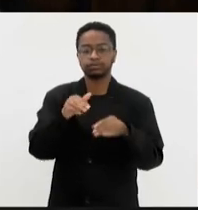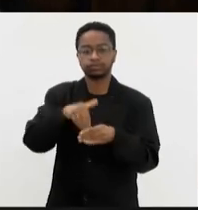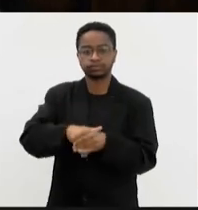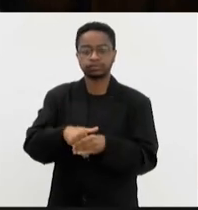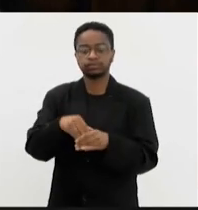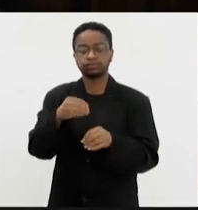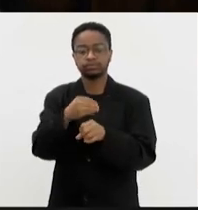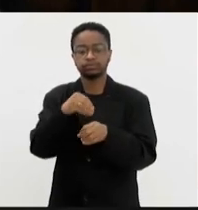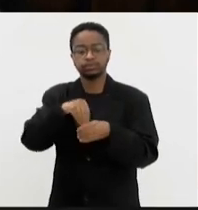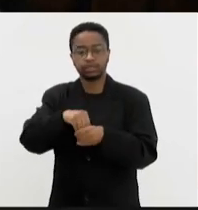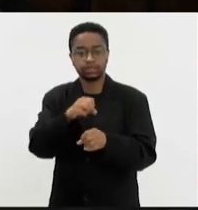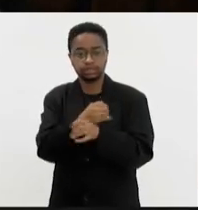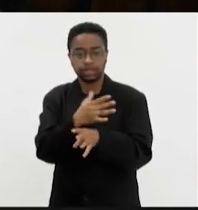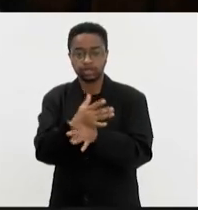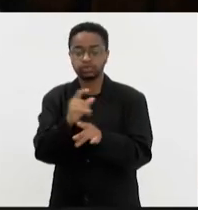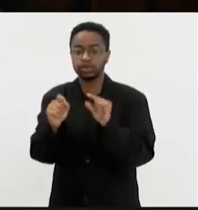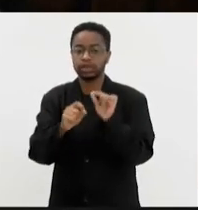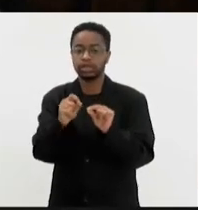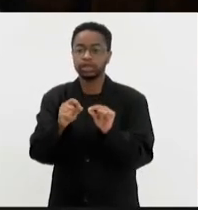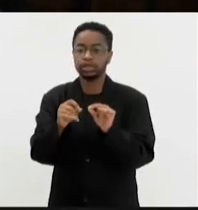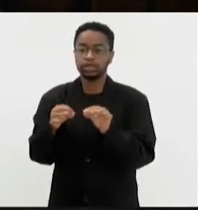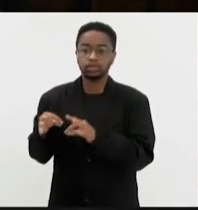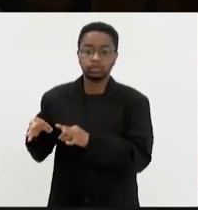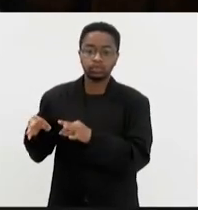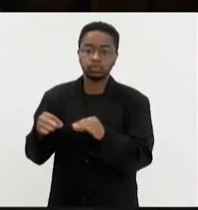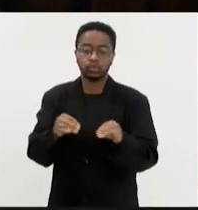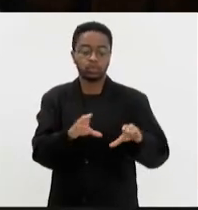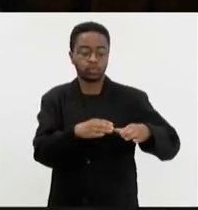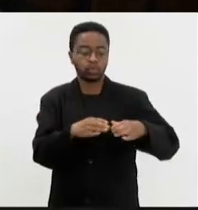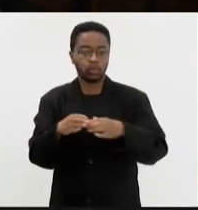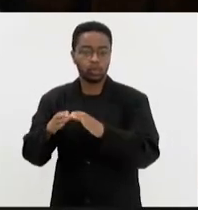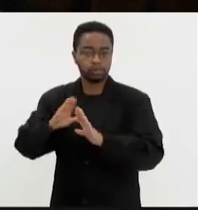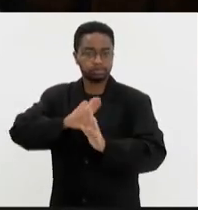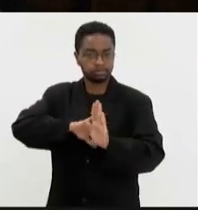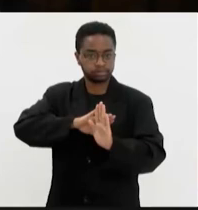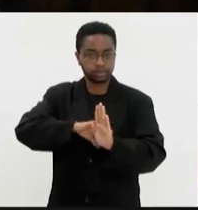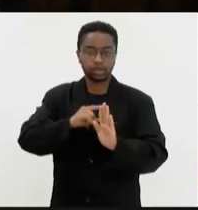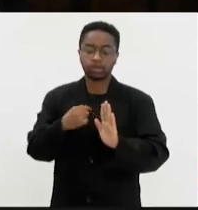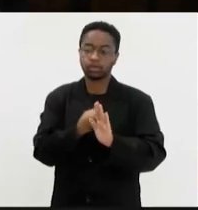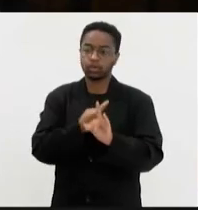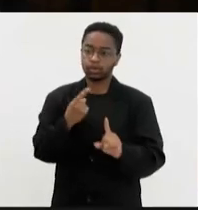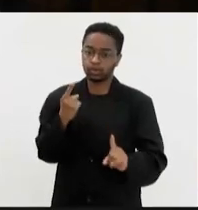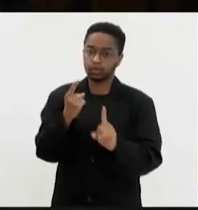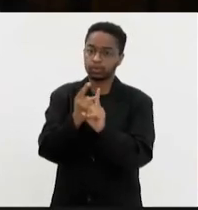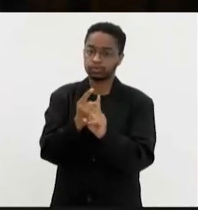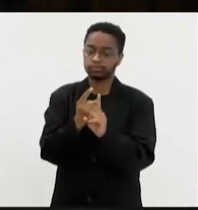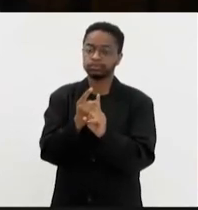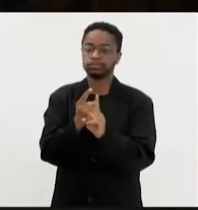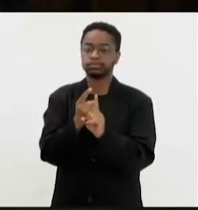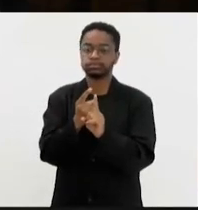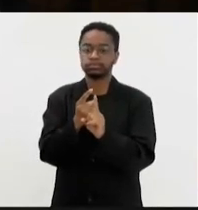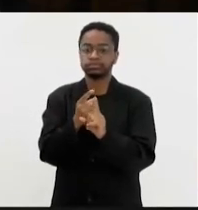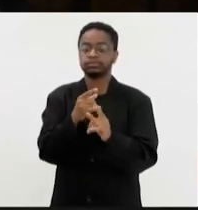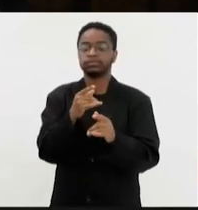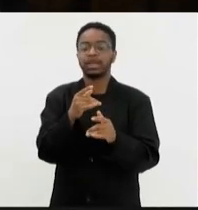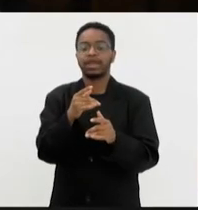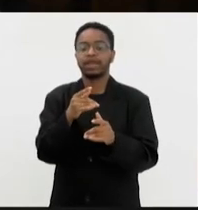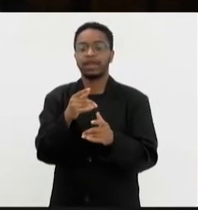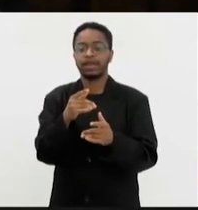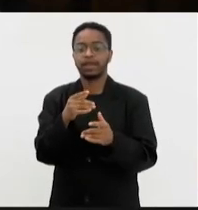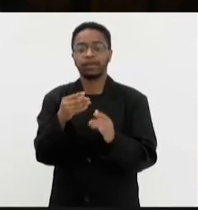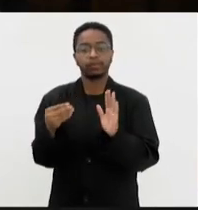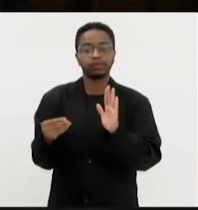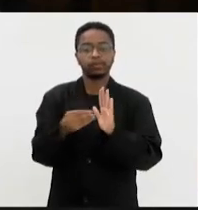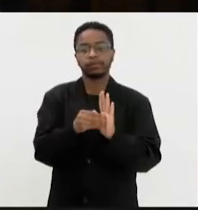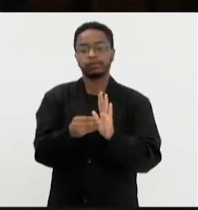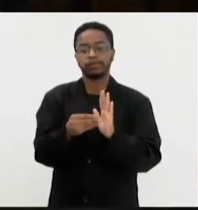principalmente de todos os matizes ideológicos nós encontramos situações de fraude aquilo que